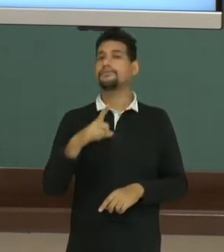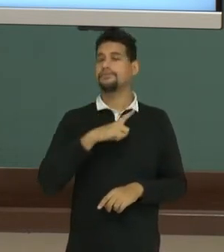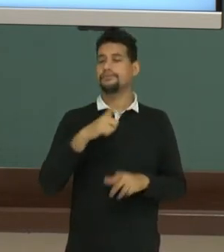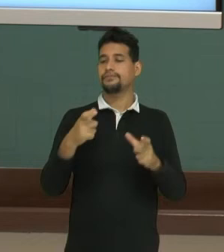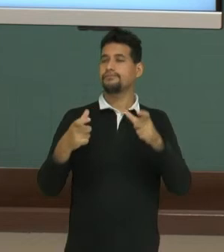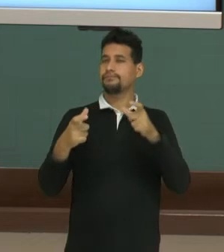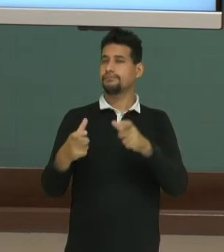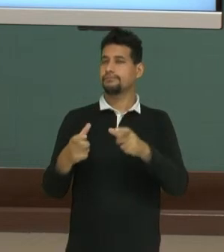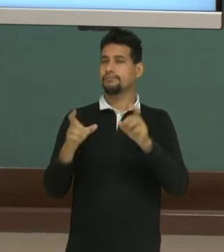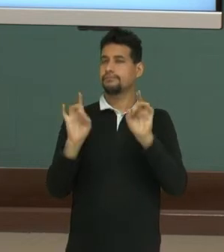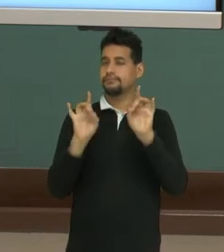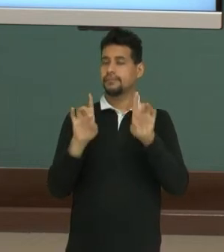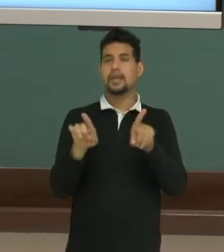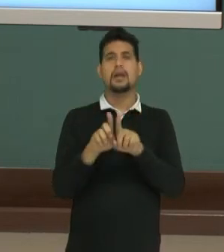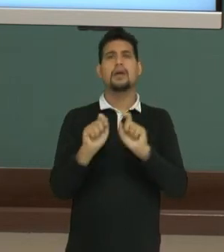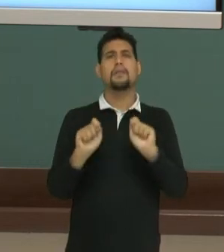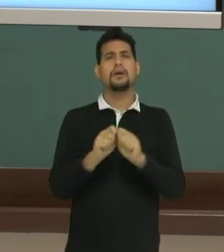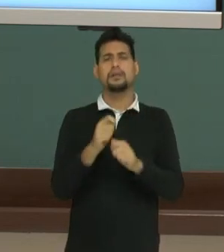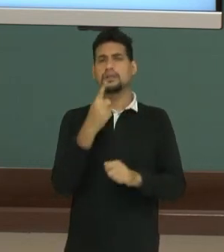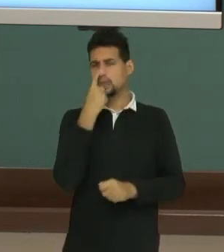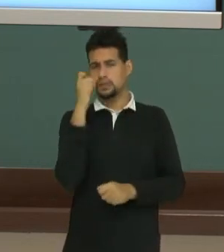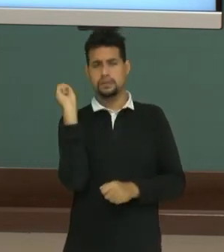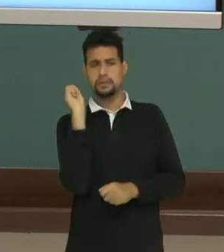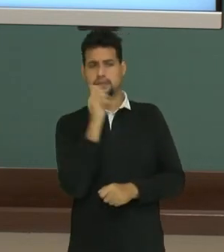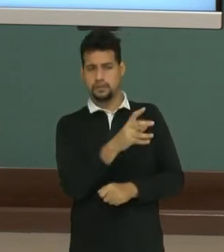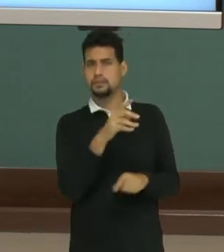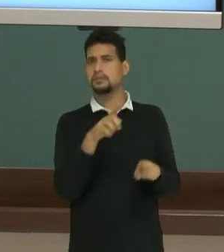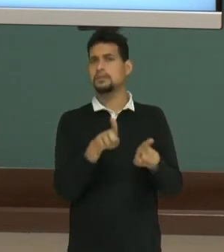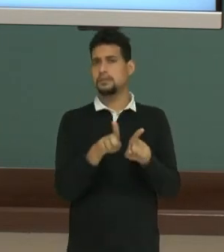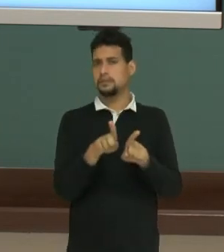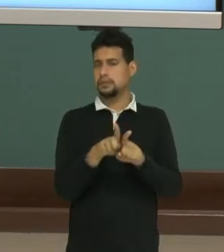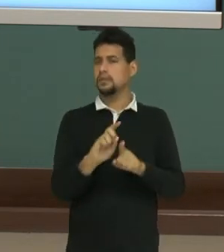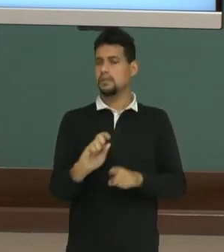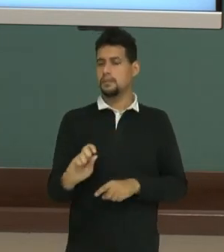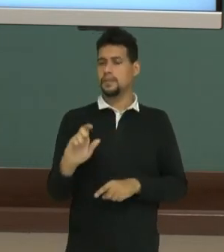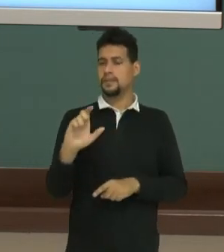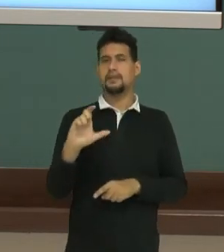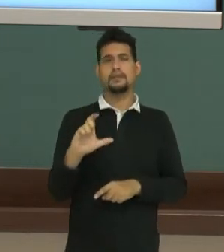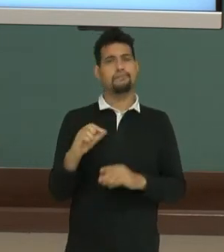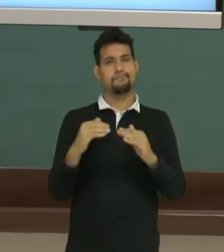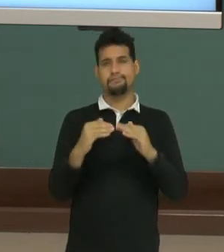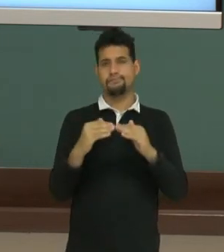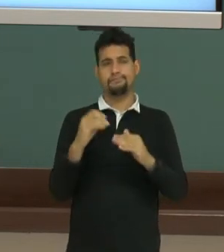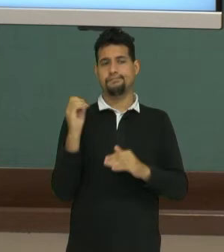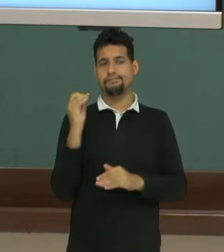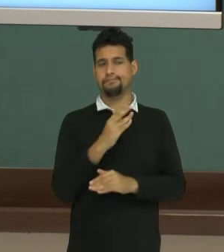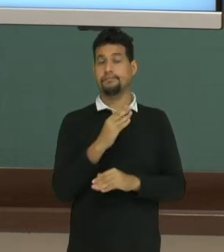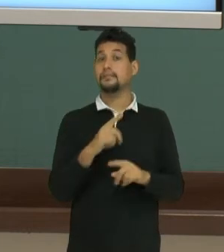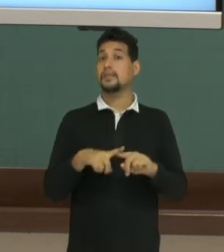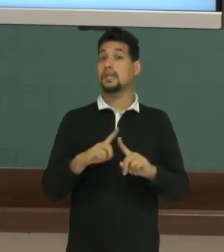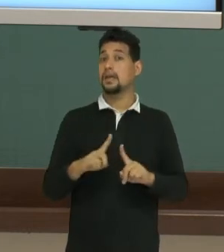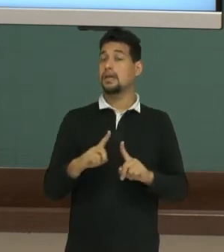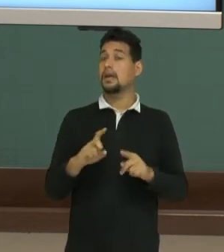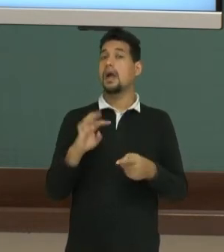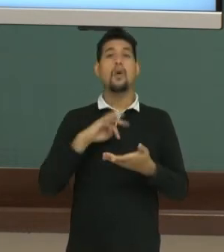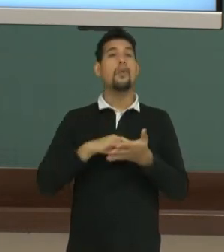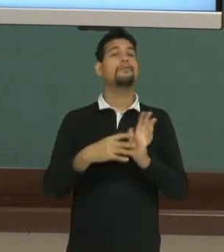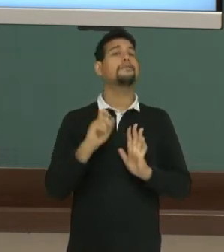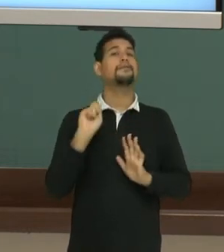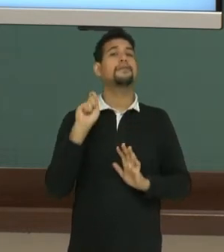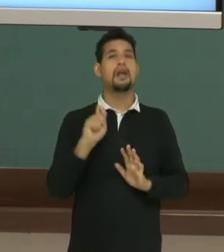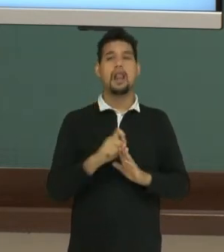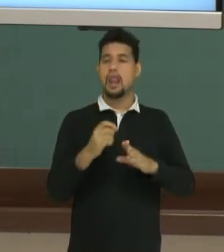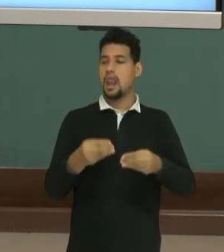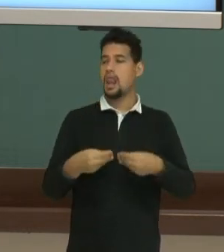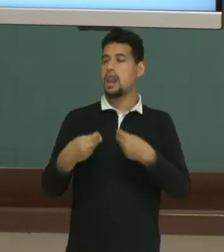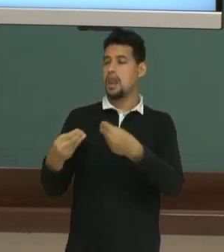lugar especial onde você pode fazer o descarte das pilhas e das baterias que não estão mais funcionando. E aí vai ser levado para um